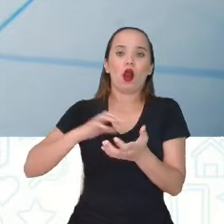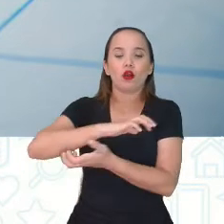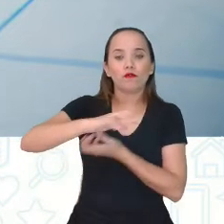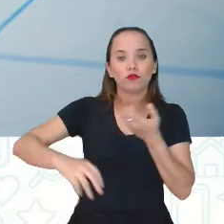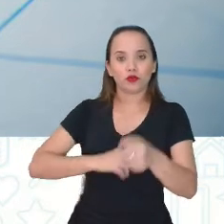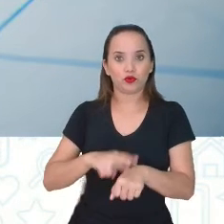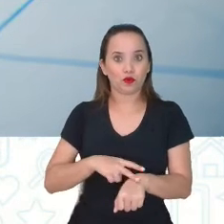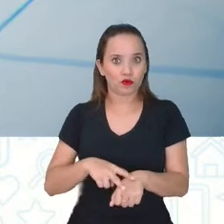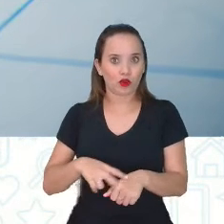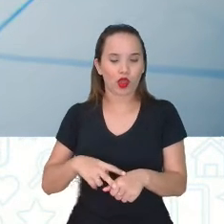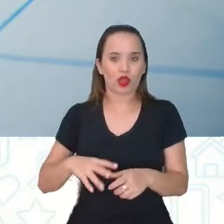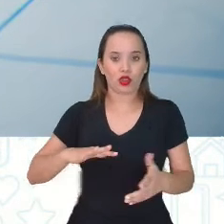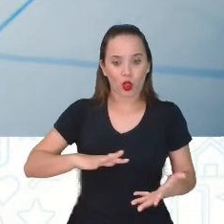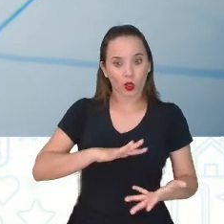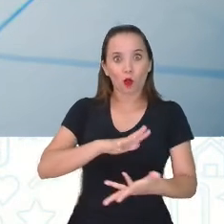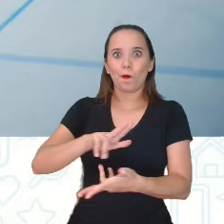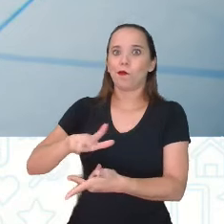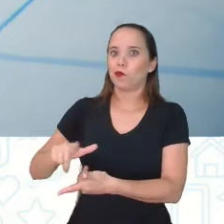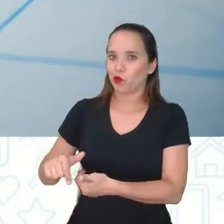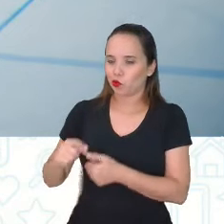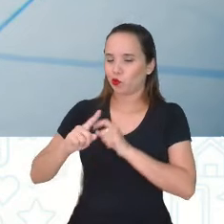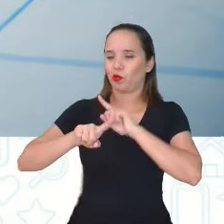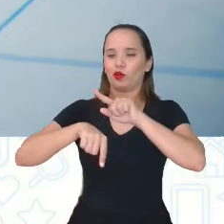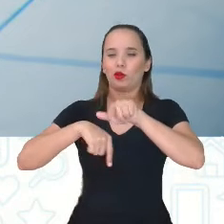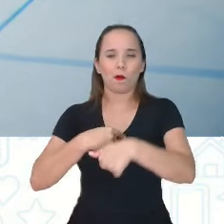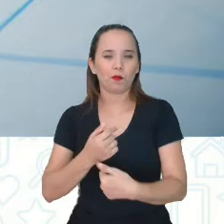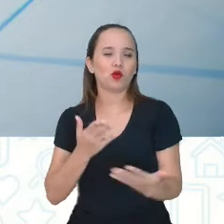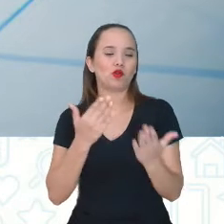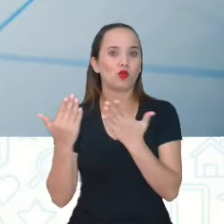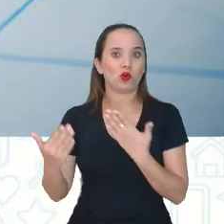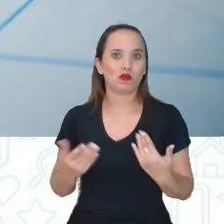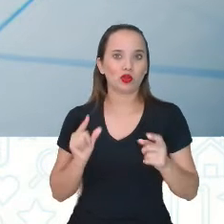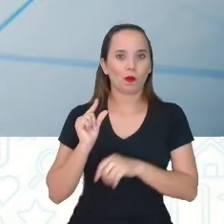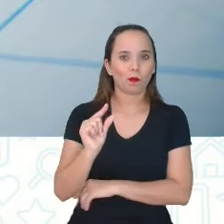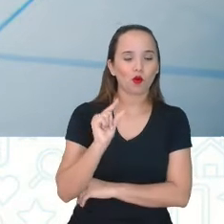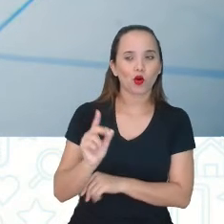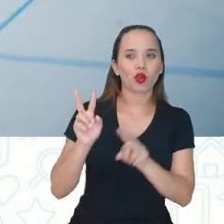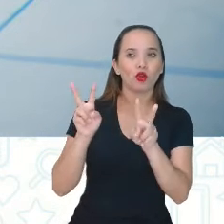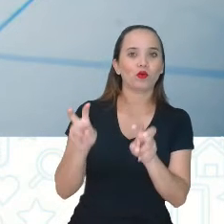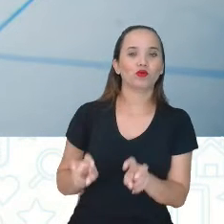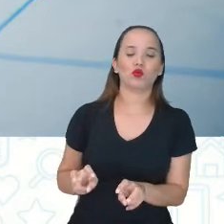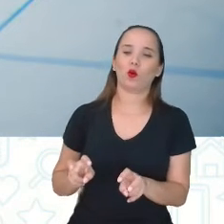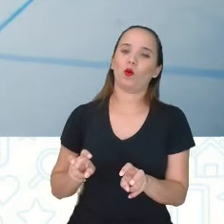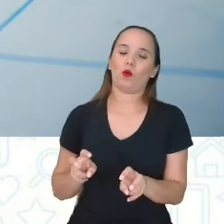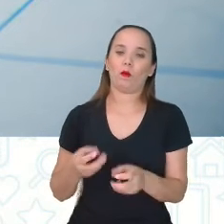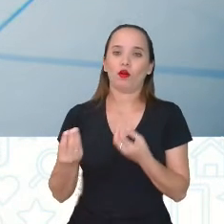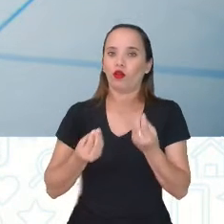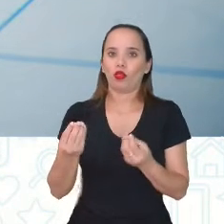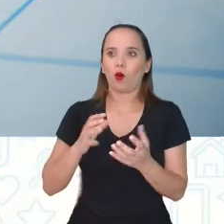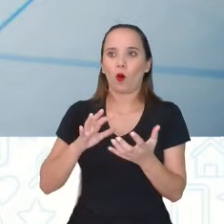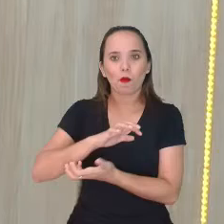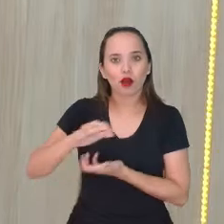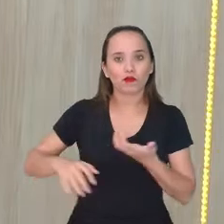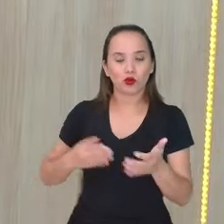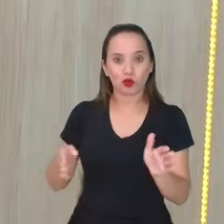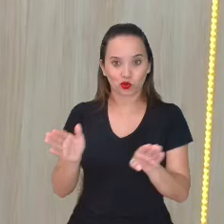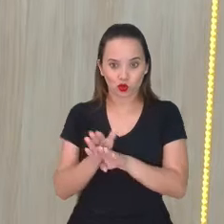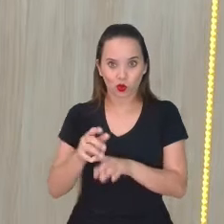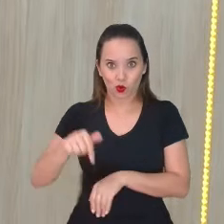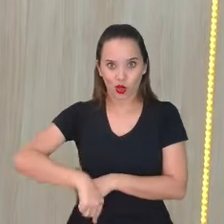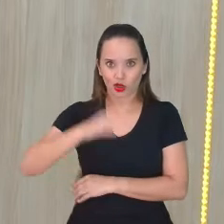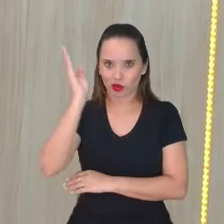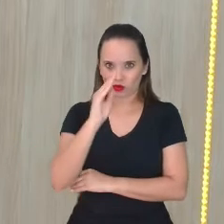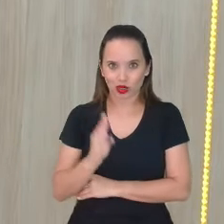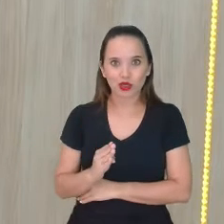nível mundial, para a gente depois conversar um pouquinho sobre como essa revolução chegou aqui no nosso